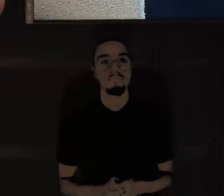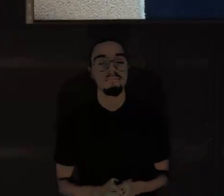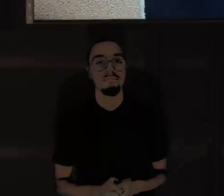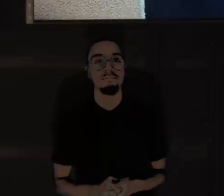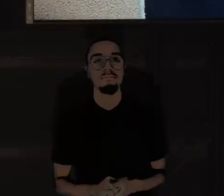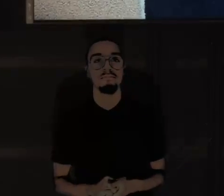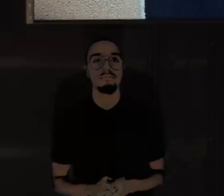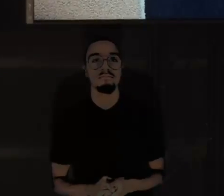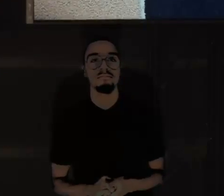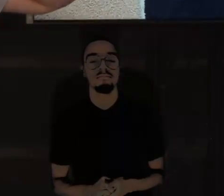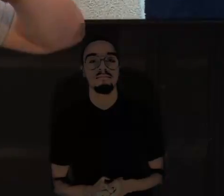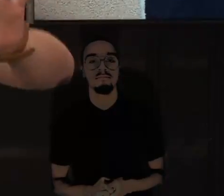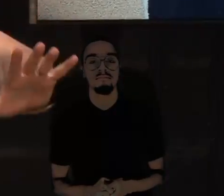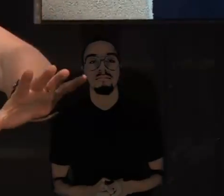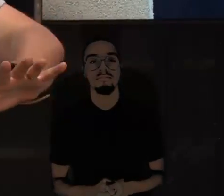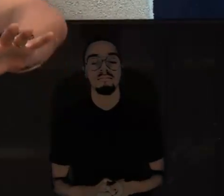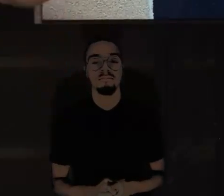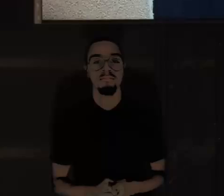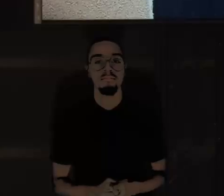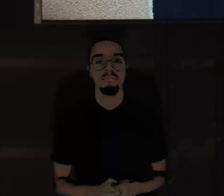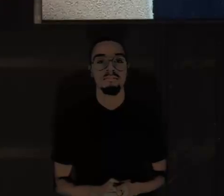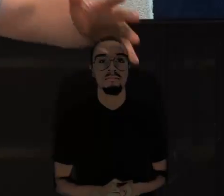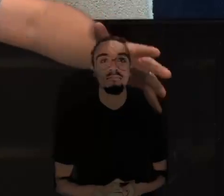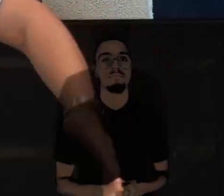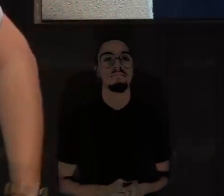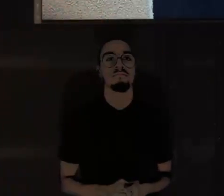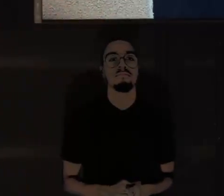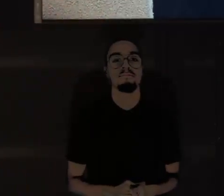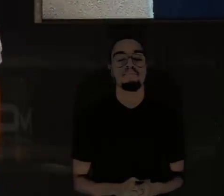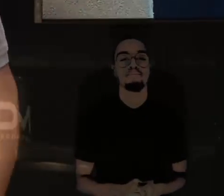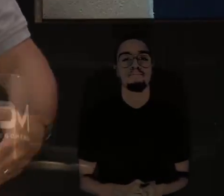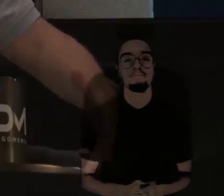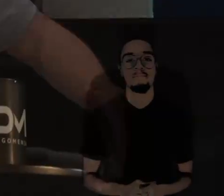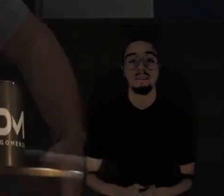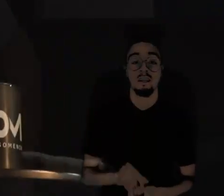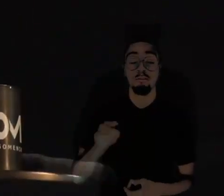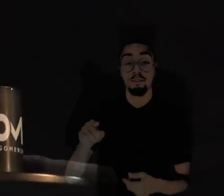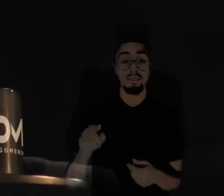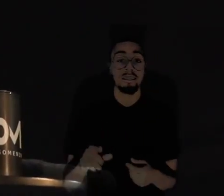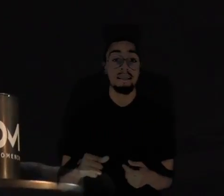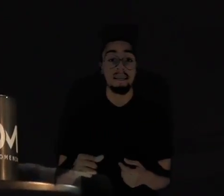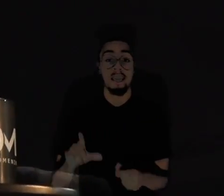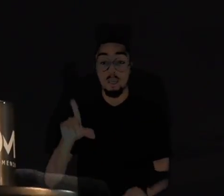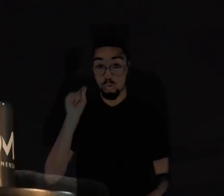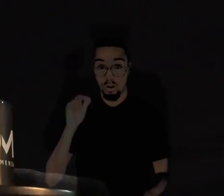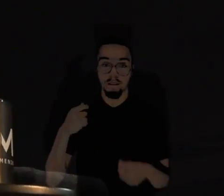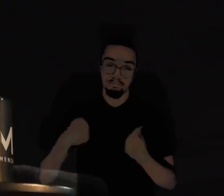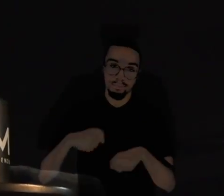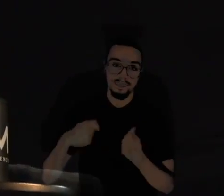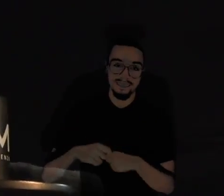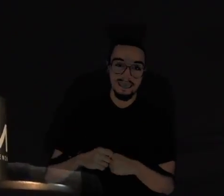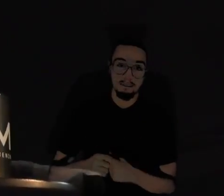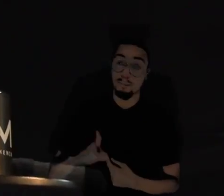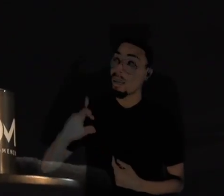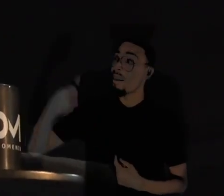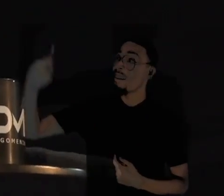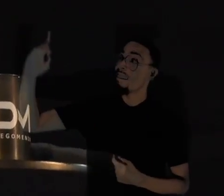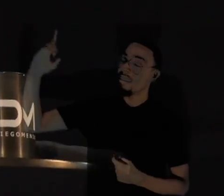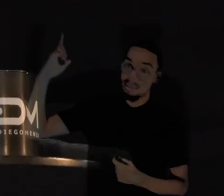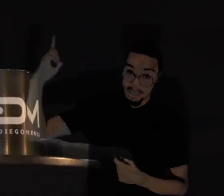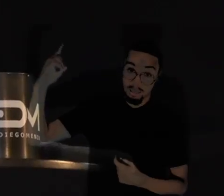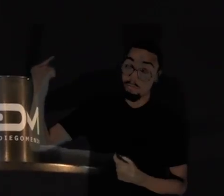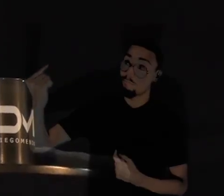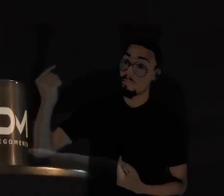vê for maior do que aquilo que Deus diz a você, você não supera, você não avança. E quem eu sou,